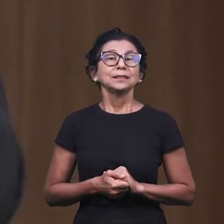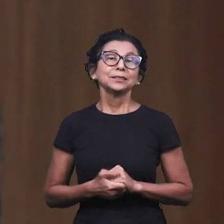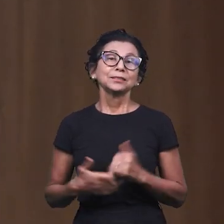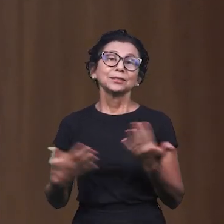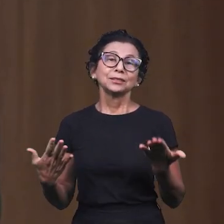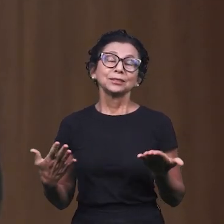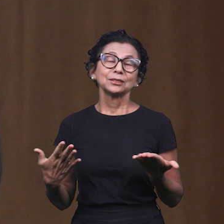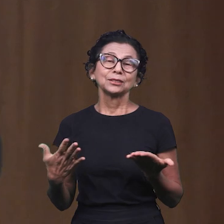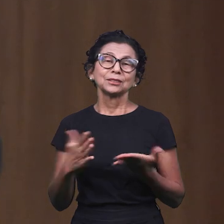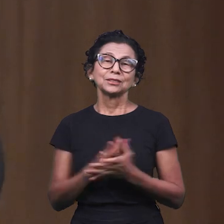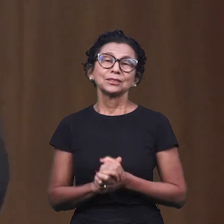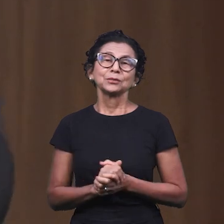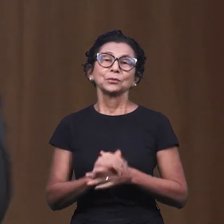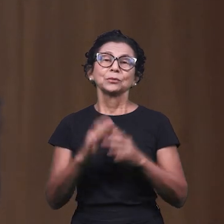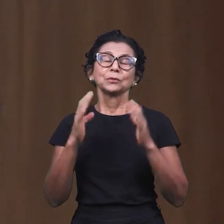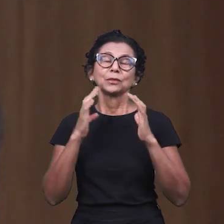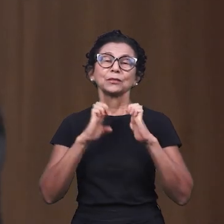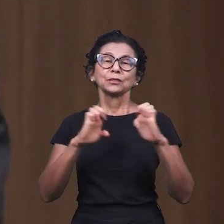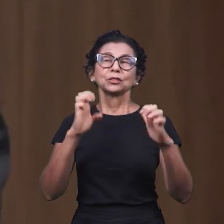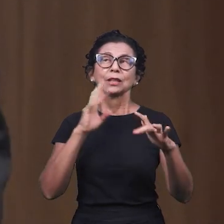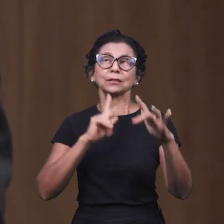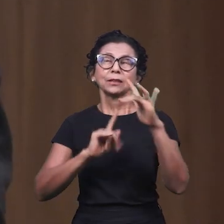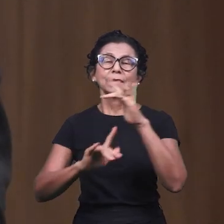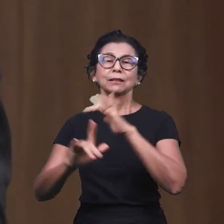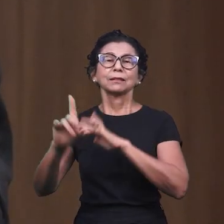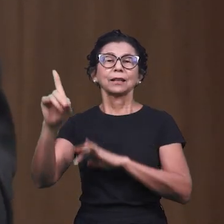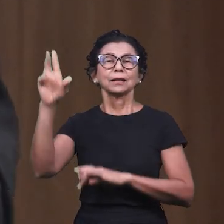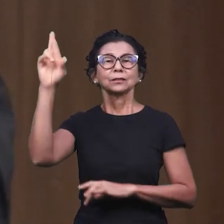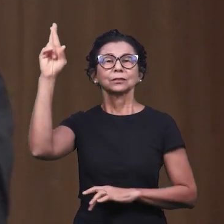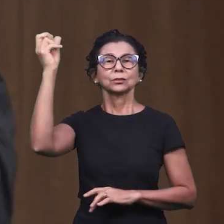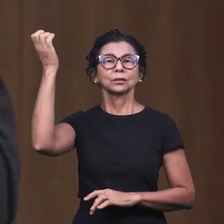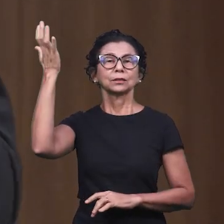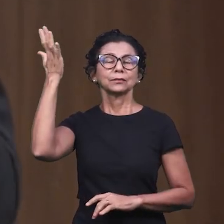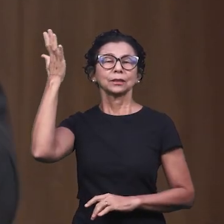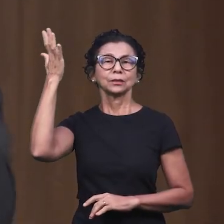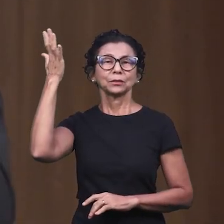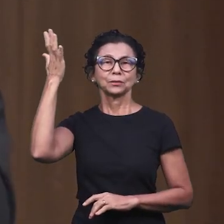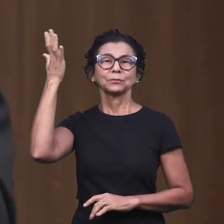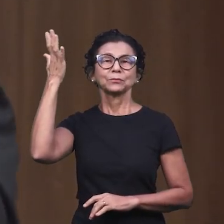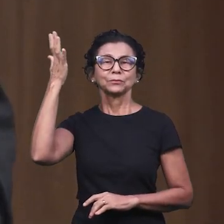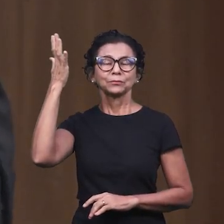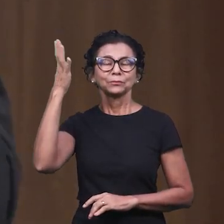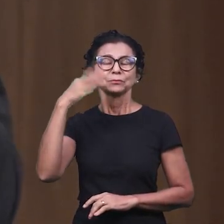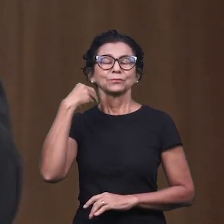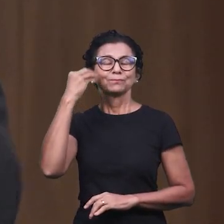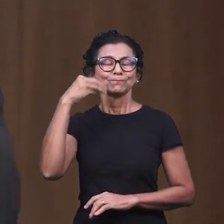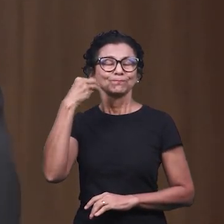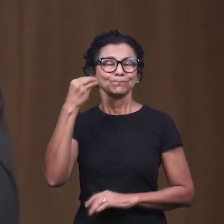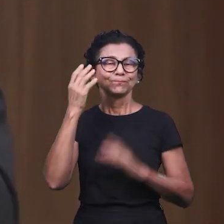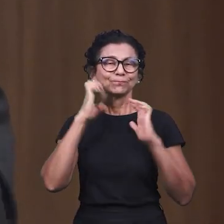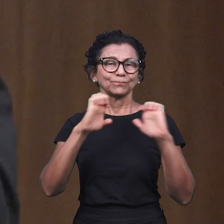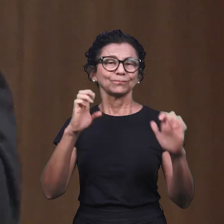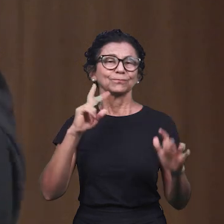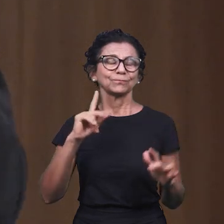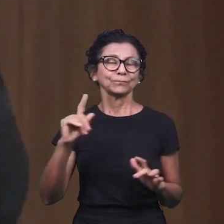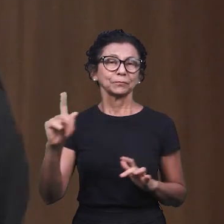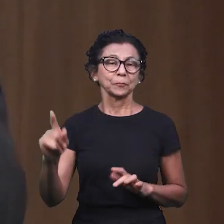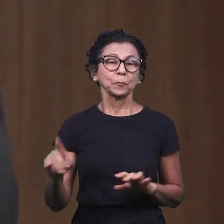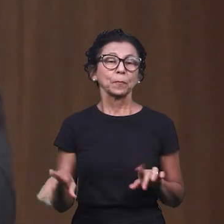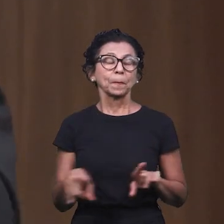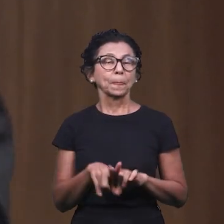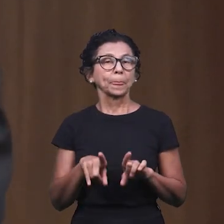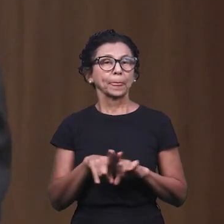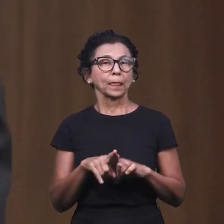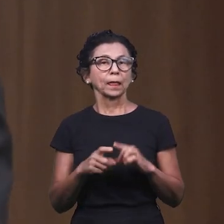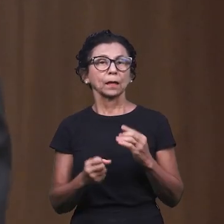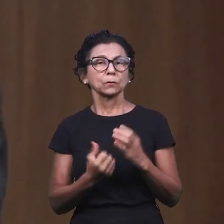sai de um lugar, vai para outro, em qualquer lugar do mundo. Os irmãos estão falando sobre a mesma linguagem, fazendo os